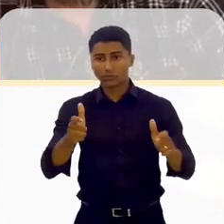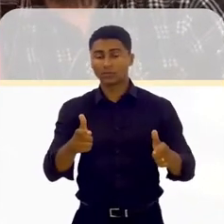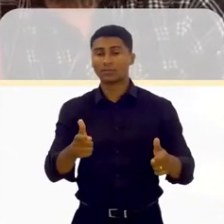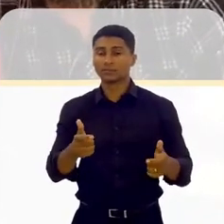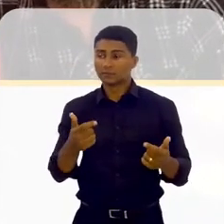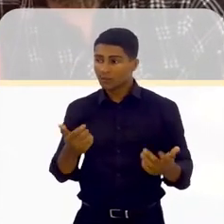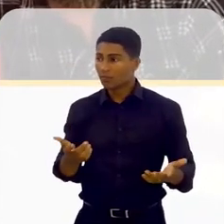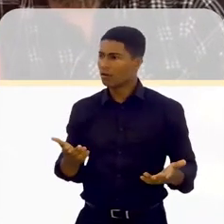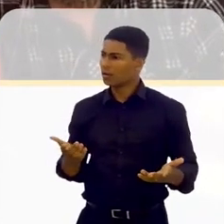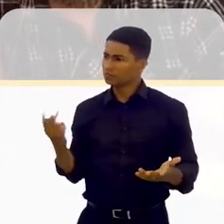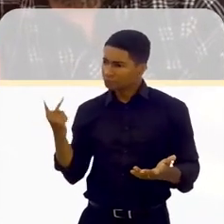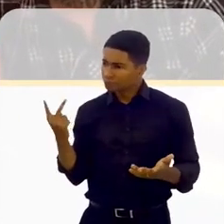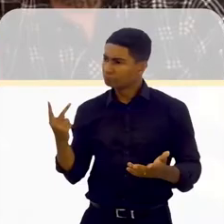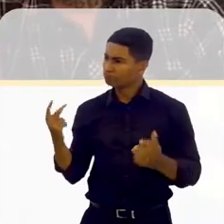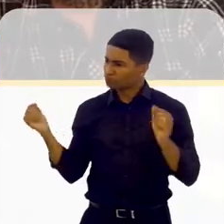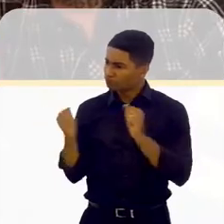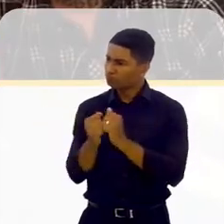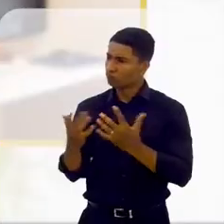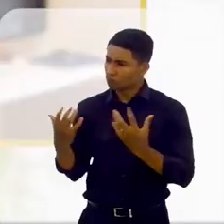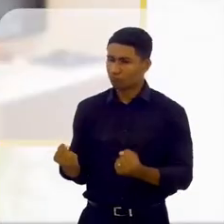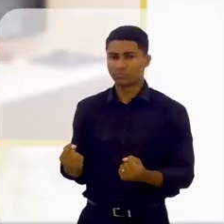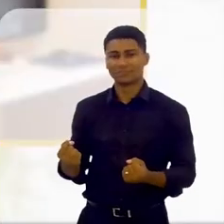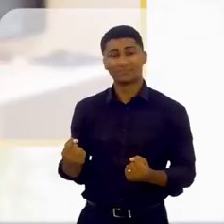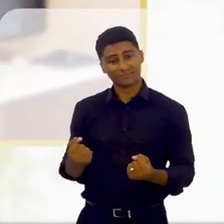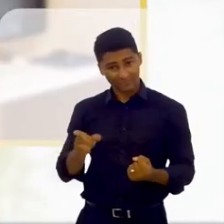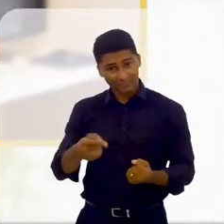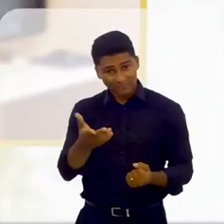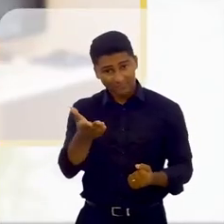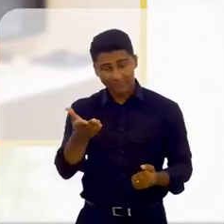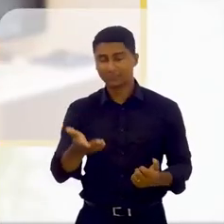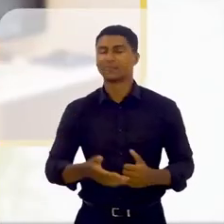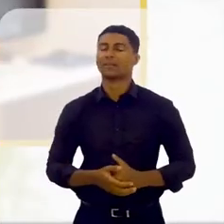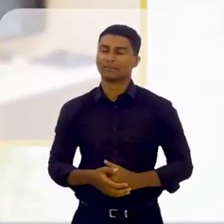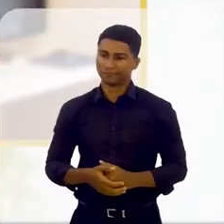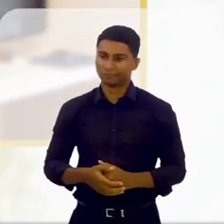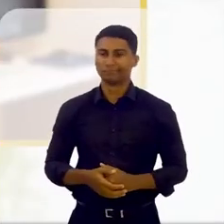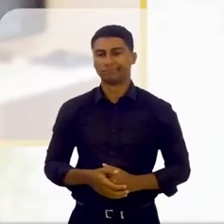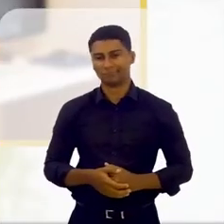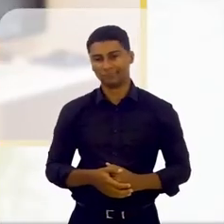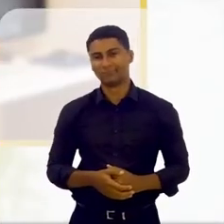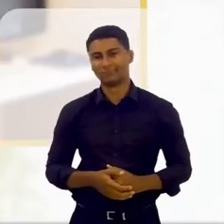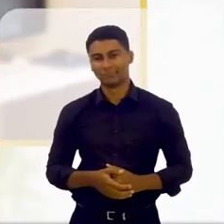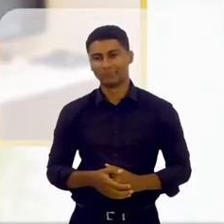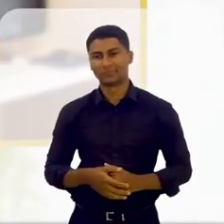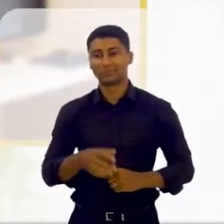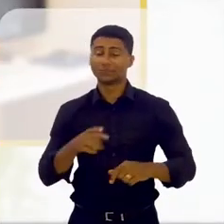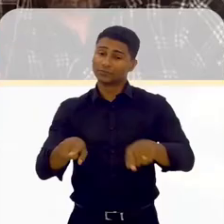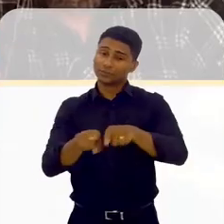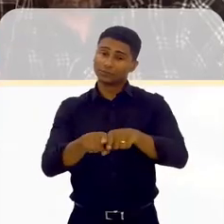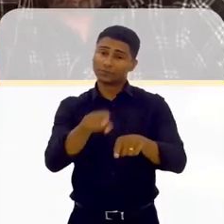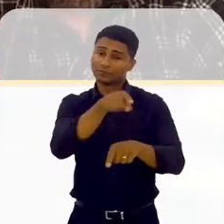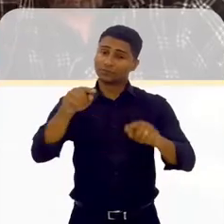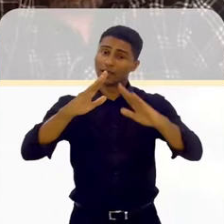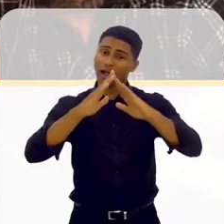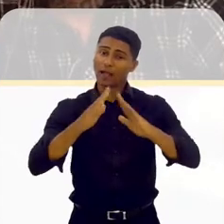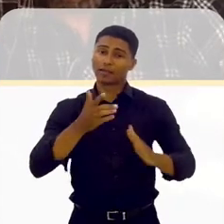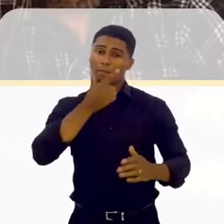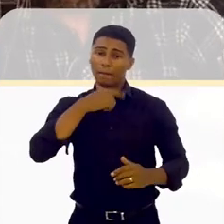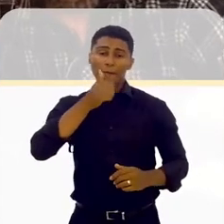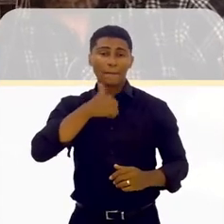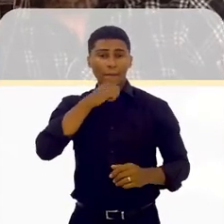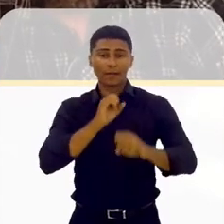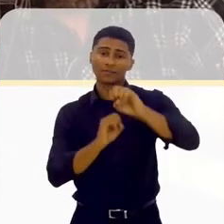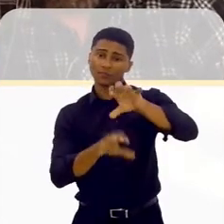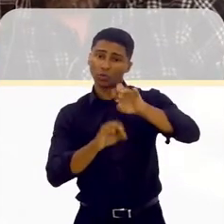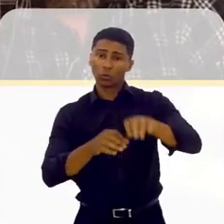Então, vambora, entendeu? E foi esse caminho que vocês resolveram seguir. E por Muito por isso, conta da educação que vocês receberam,